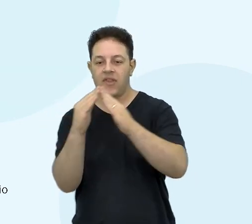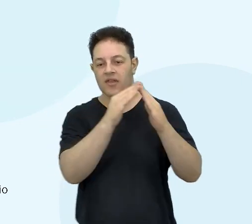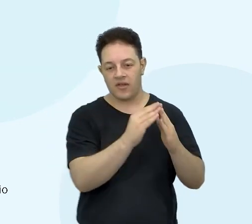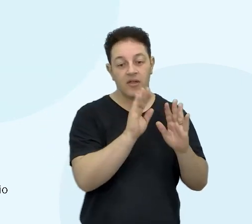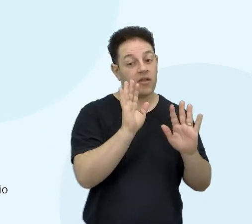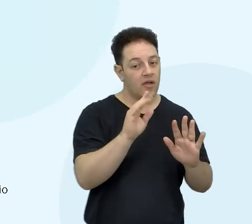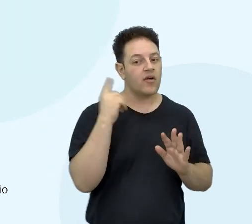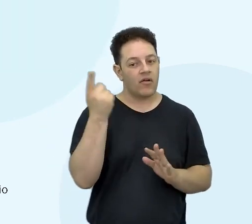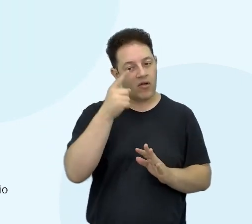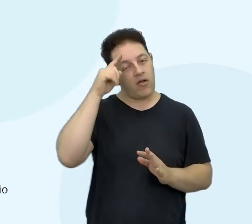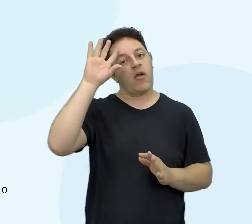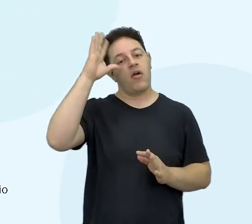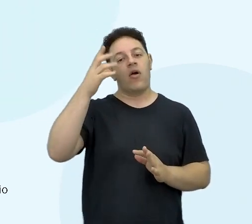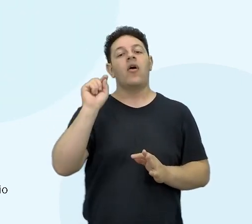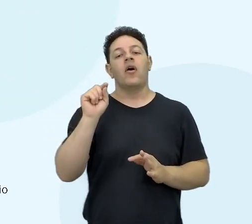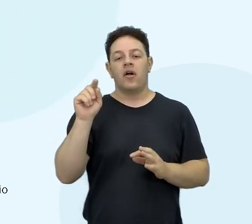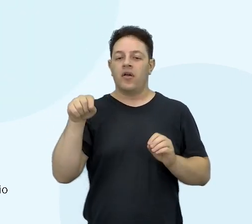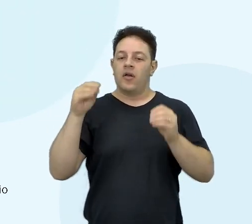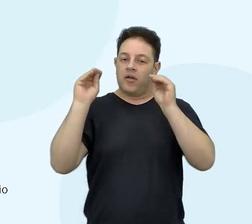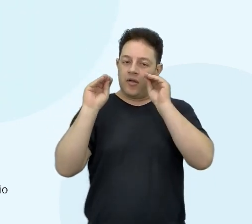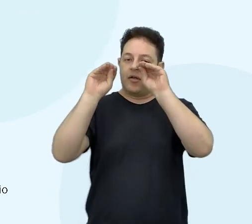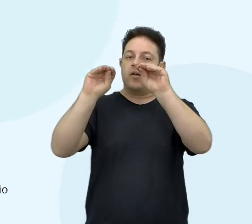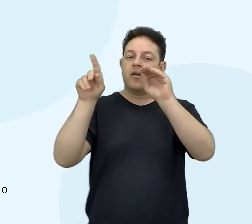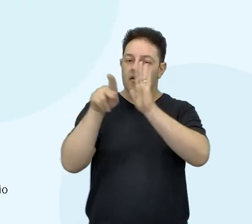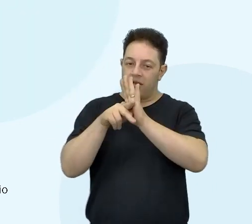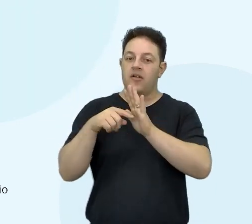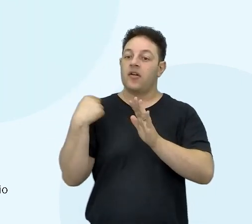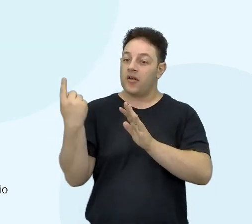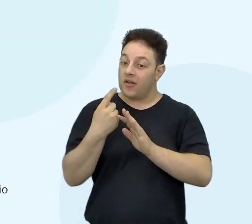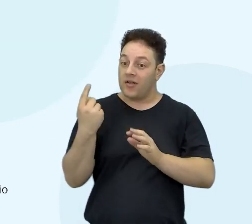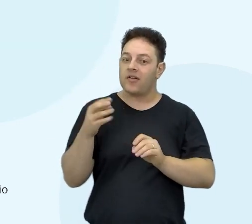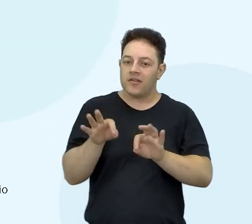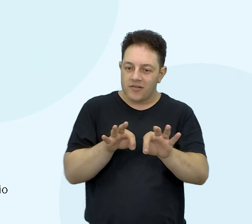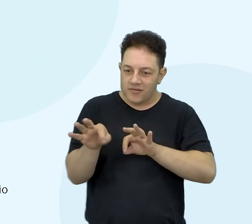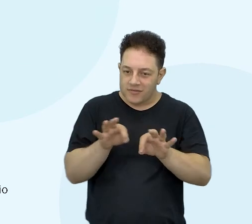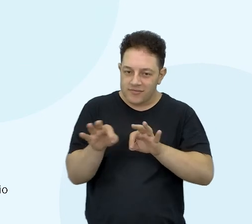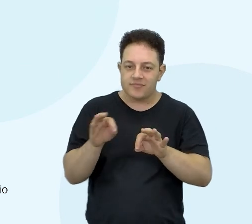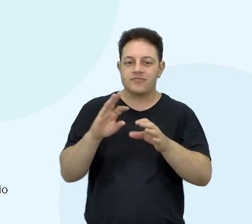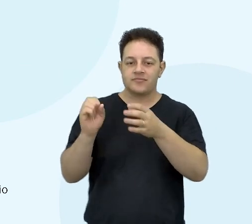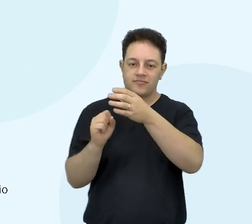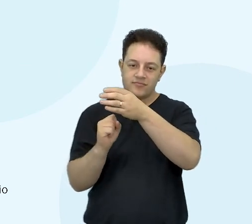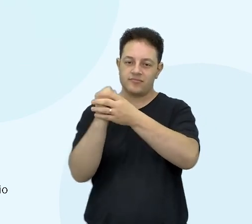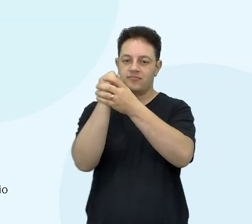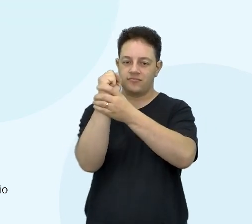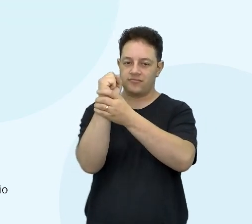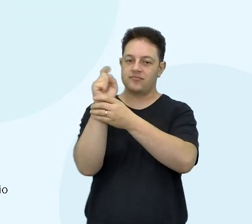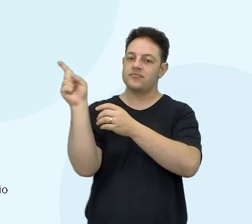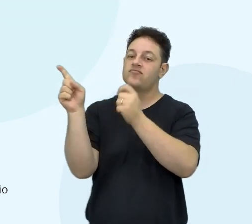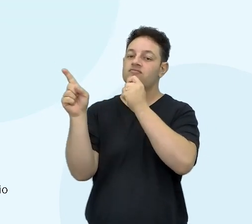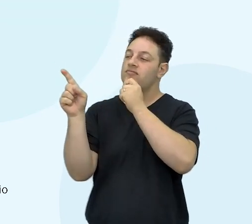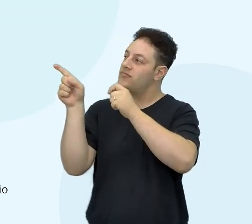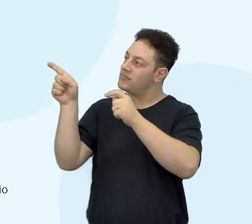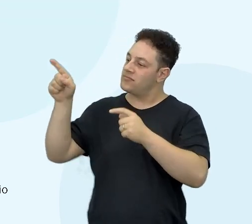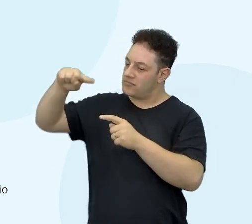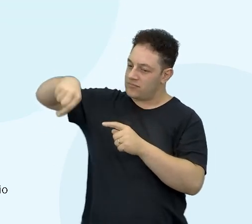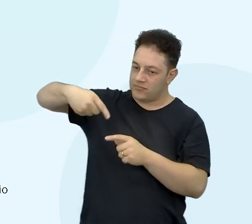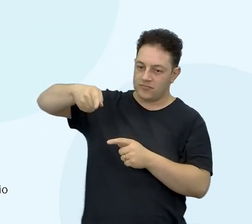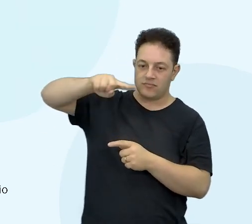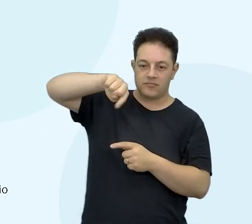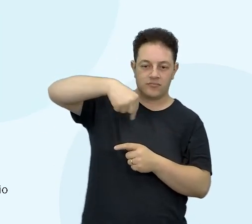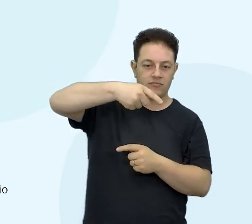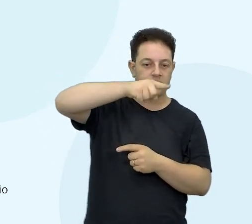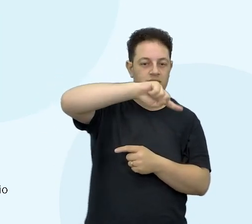Mas a gente resolveu com um sistema de iluminação que a gente vai ainda acoplar. Essa casa que ainda não